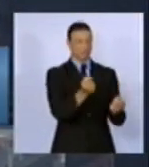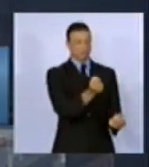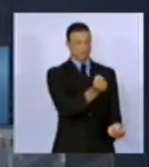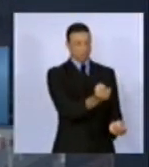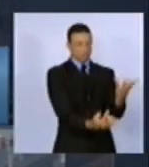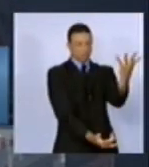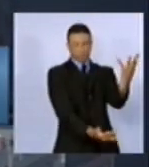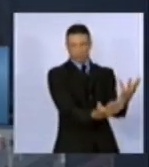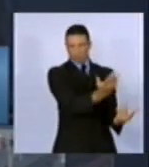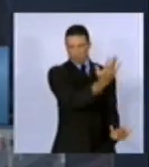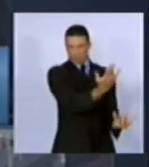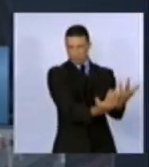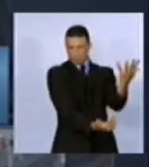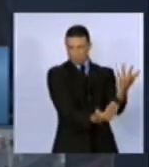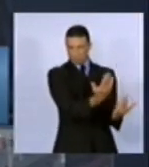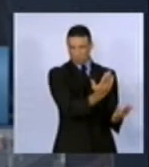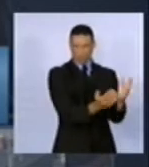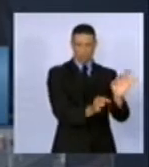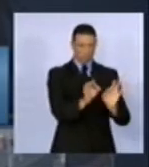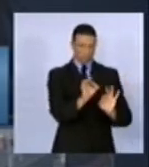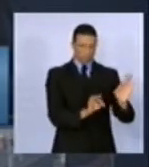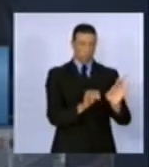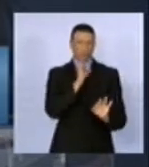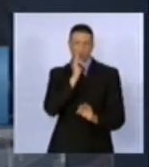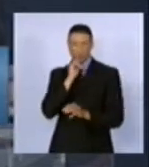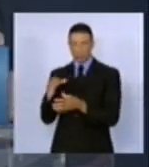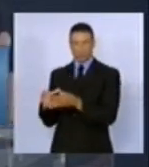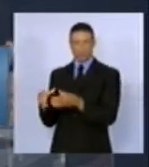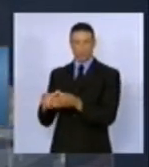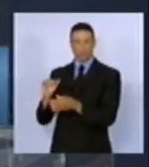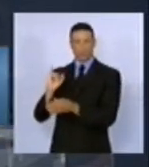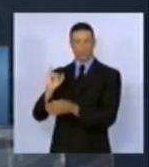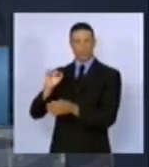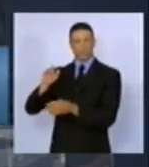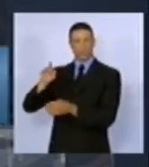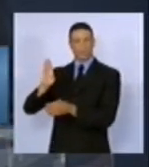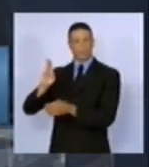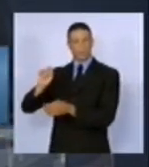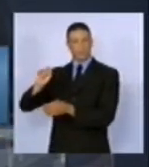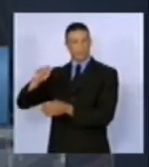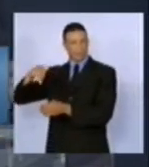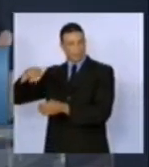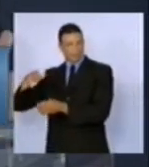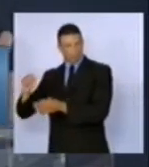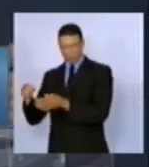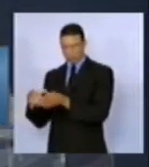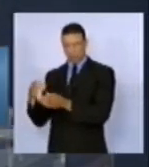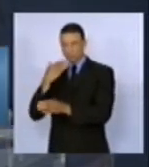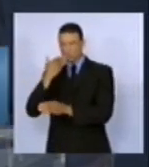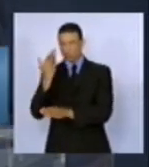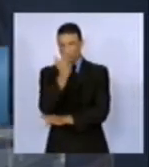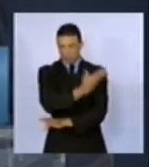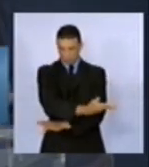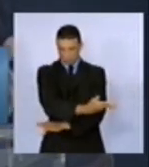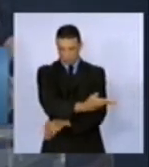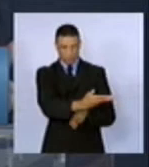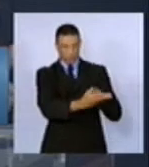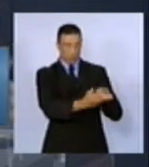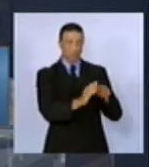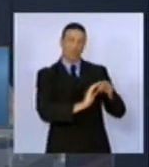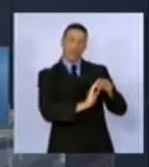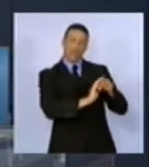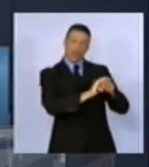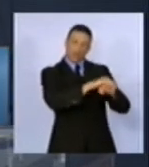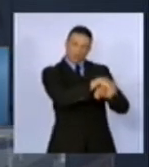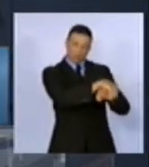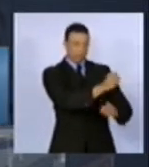só para constar têm a licença do Ibama realização de aceiros Tá queimada feito em horário noturno e